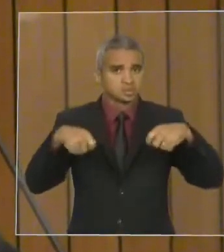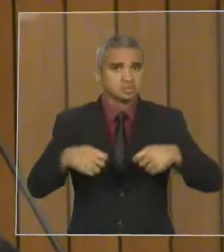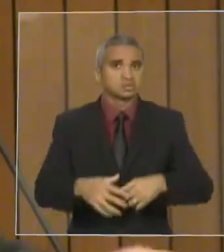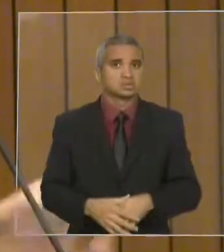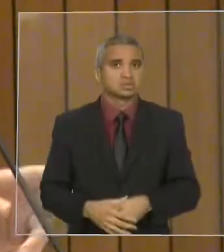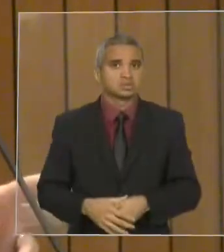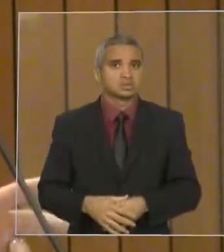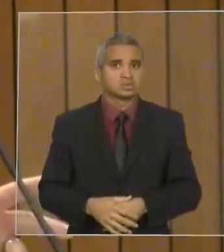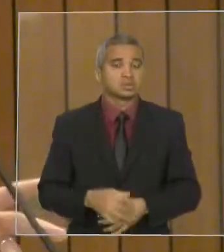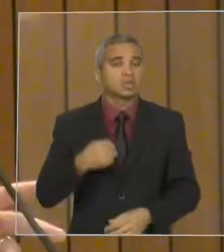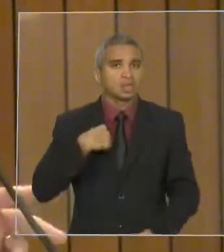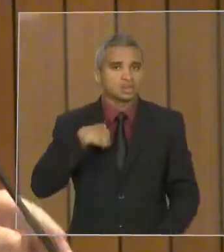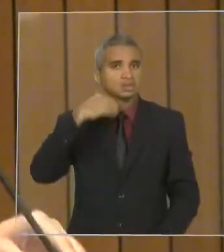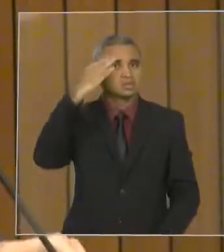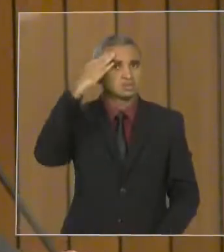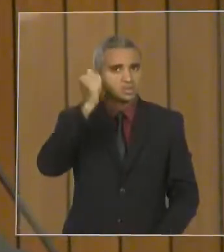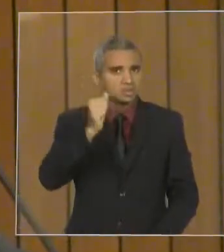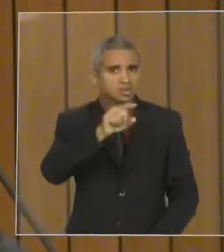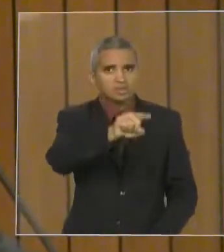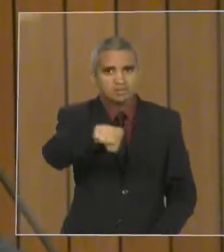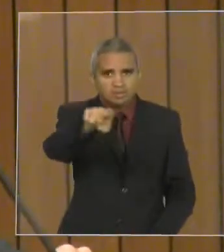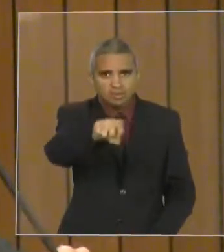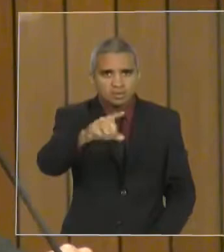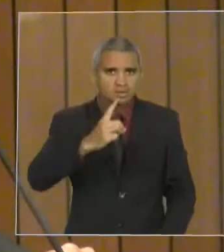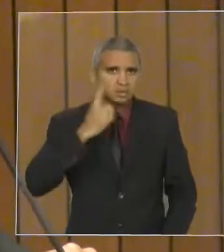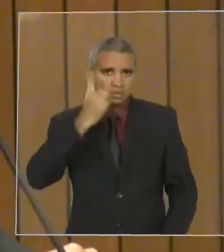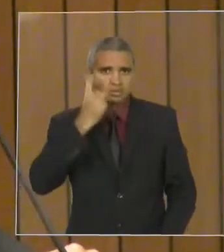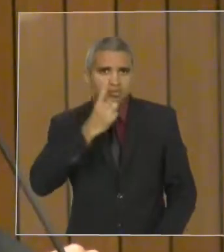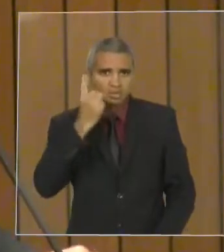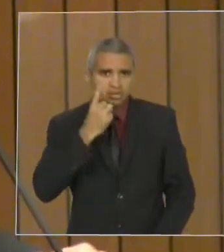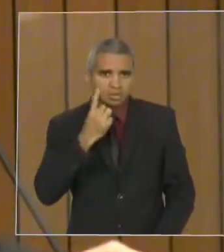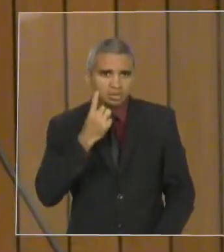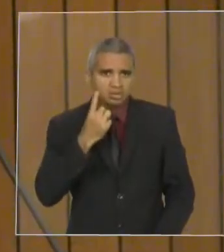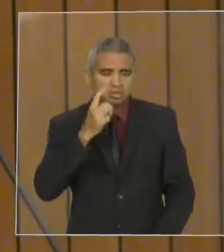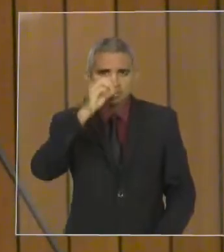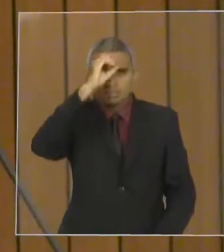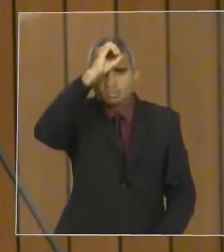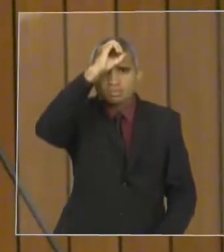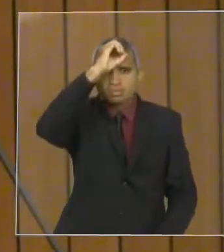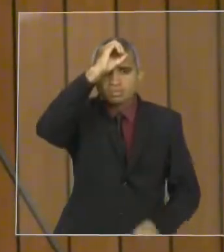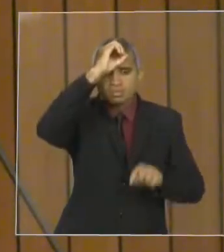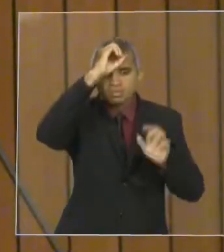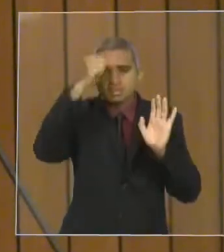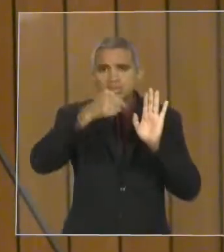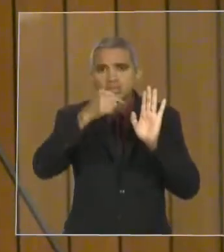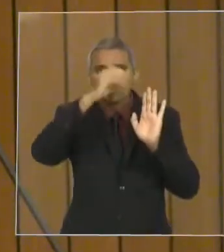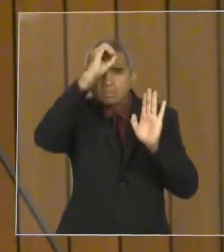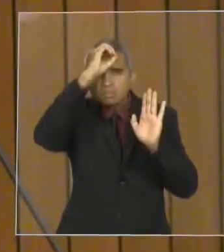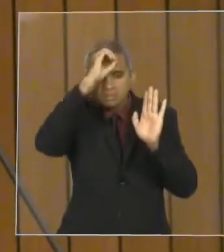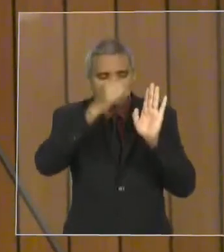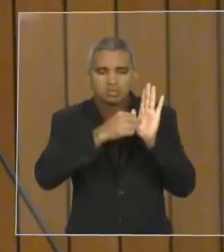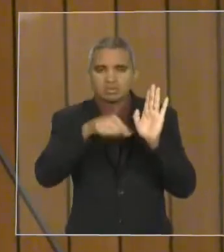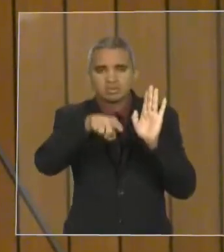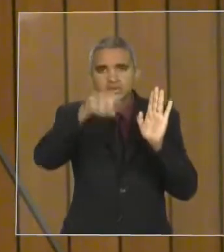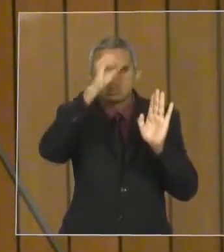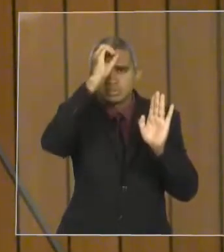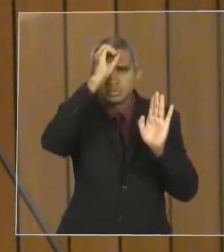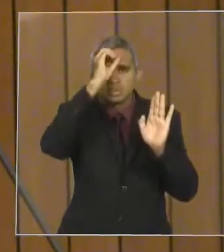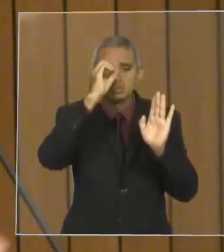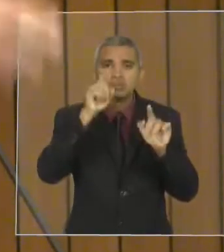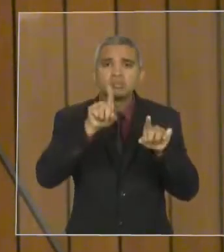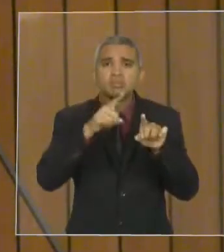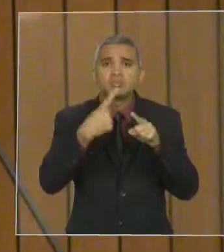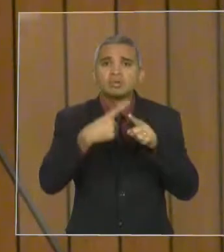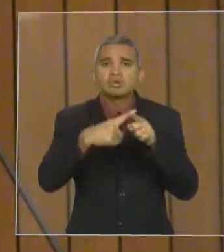agora sequer têm conhecimento do que trata esse projeto do Plano de Educação Ambiental, que tem mais de 100 páginas. E